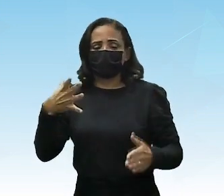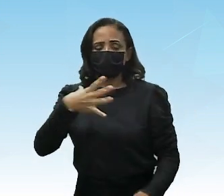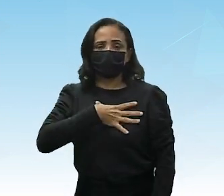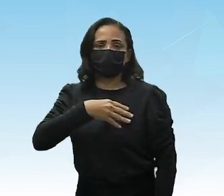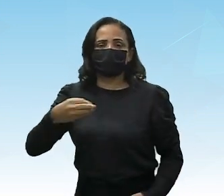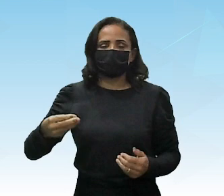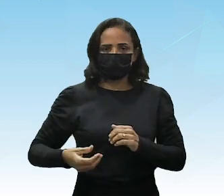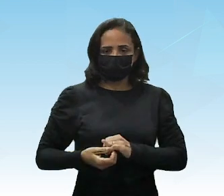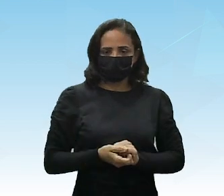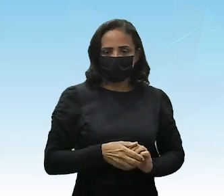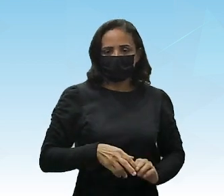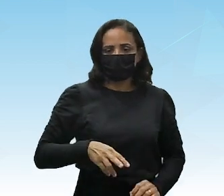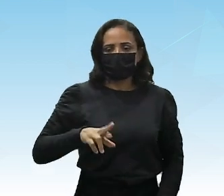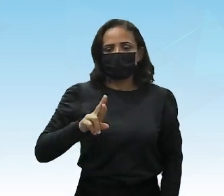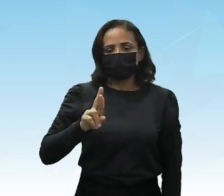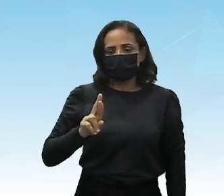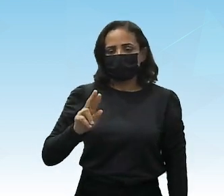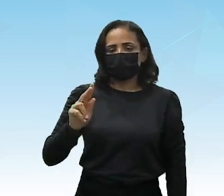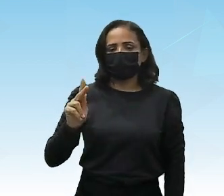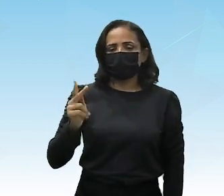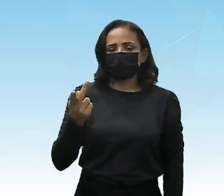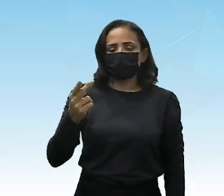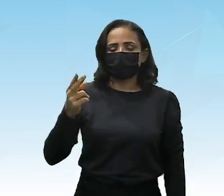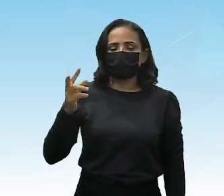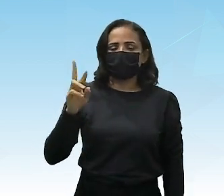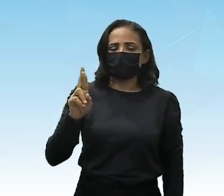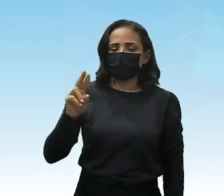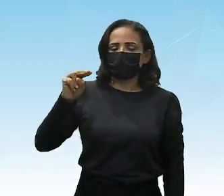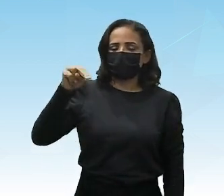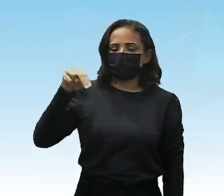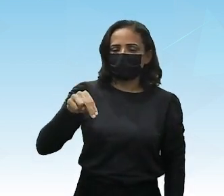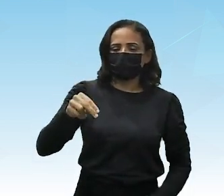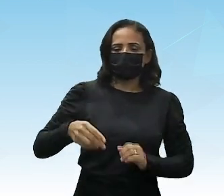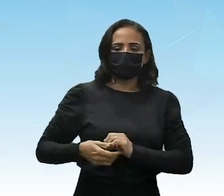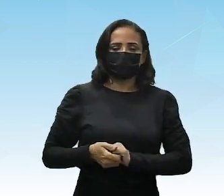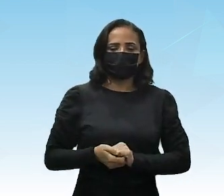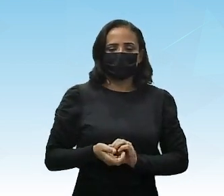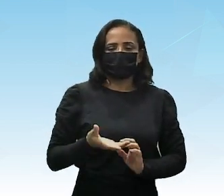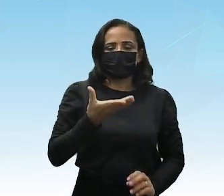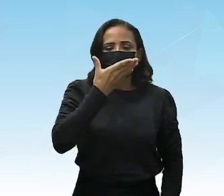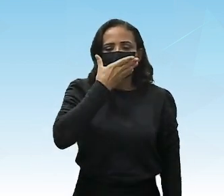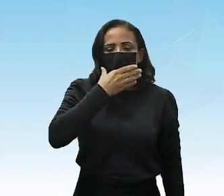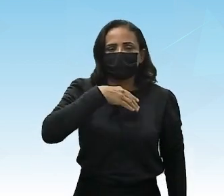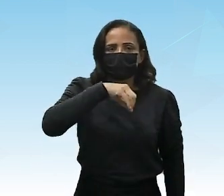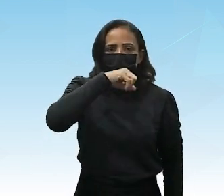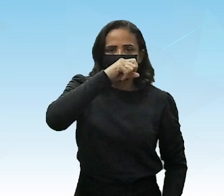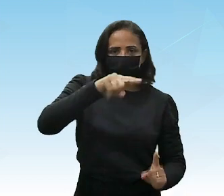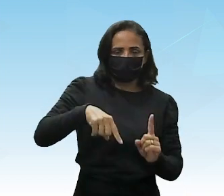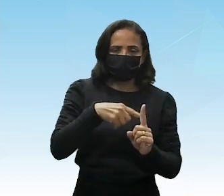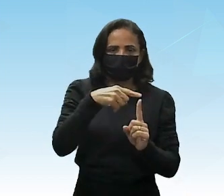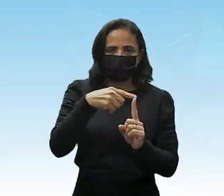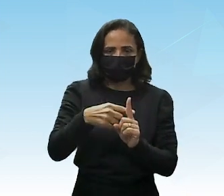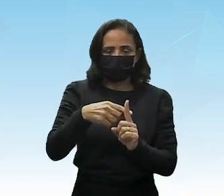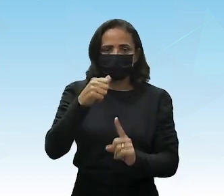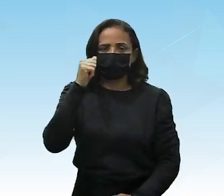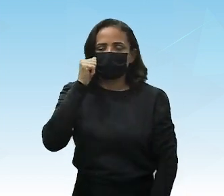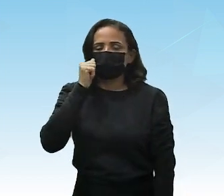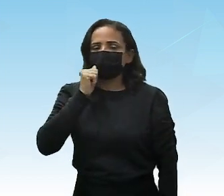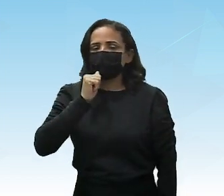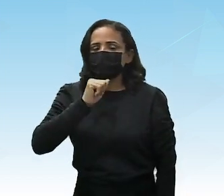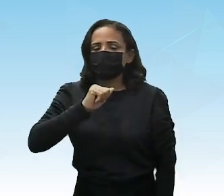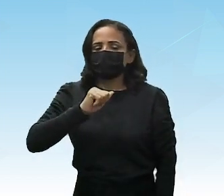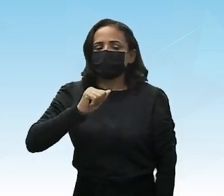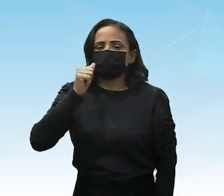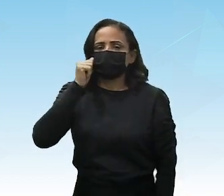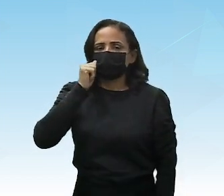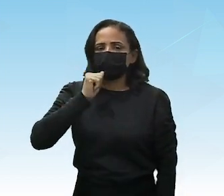ter a DHRN, você vai ter que ter assim, pai positivo, mãe negativa